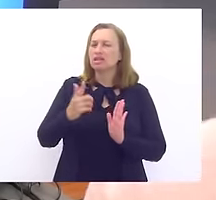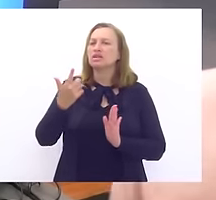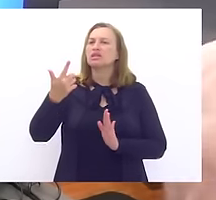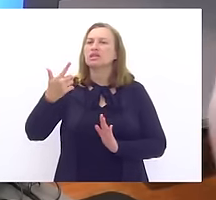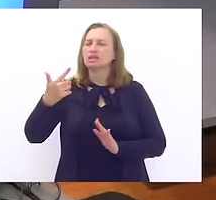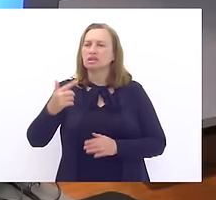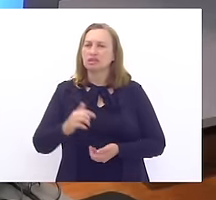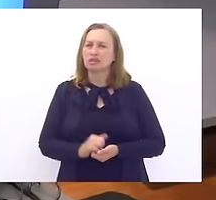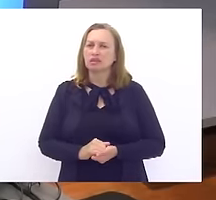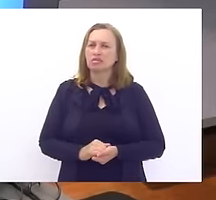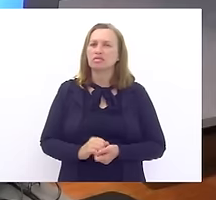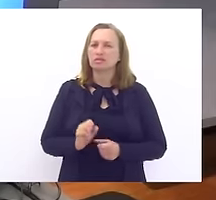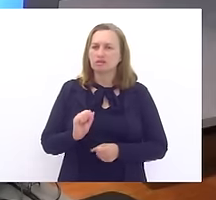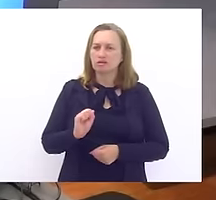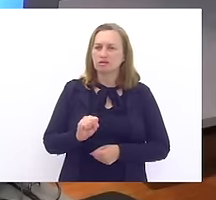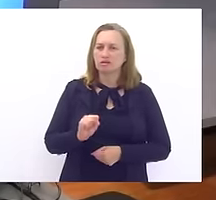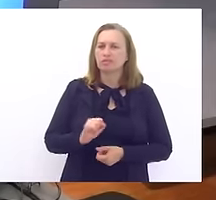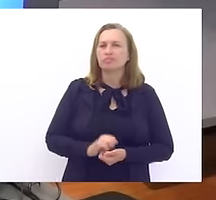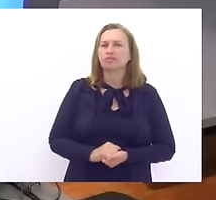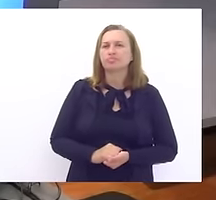Detran primeiro